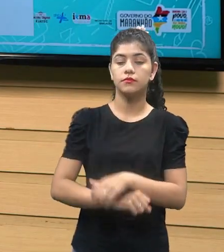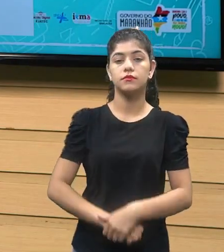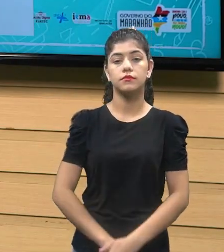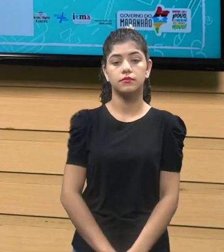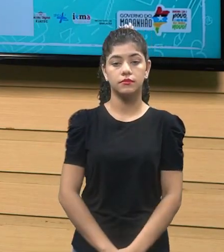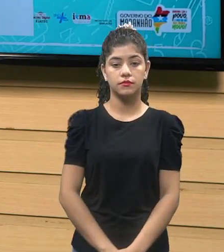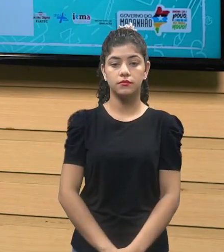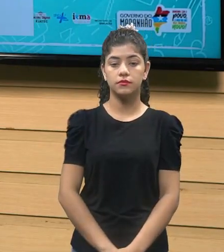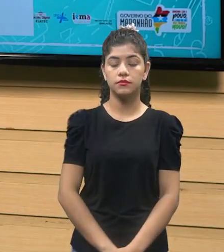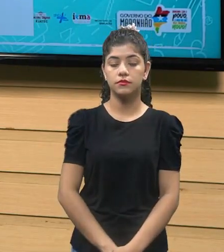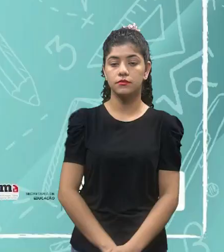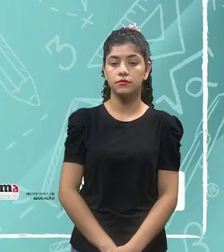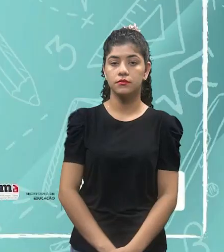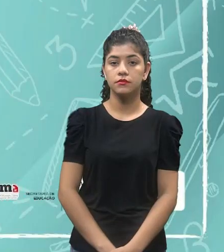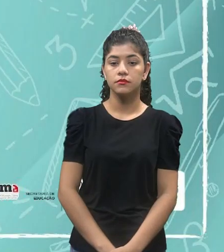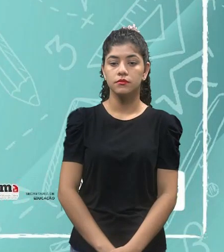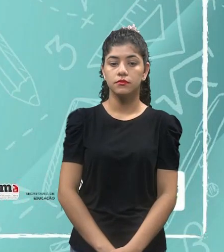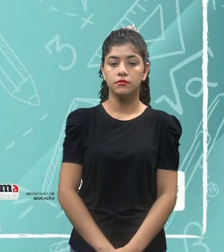caso divisão ou multiplicação.